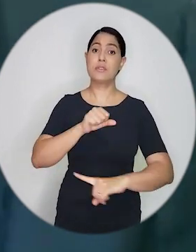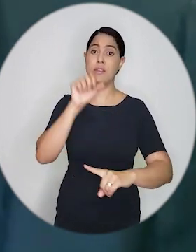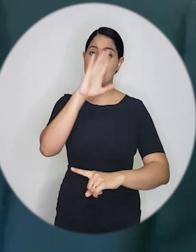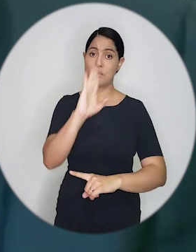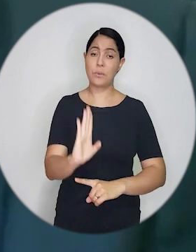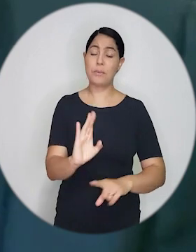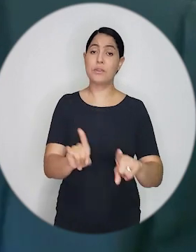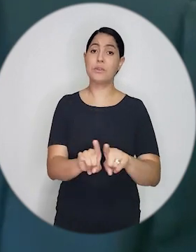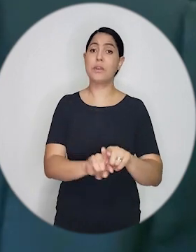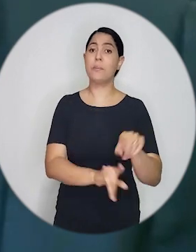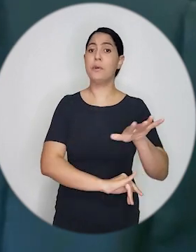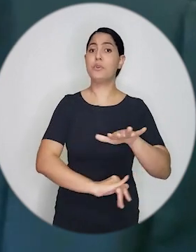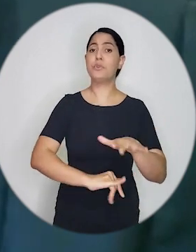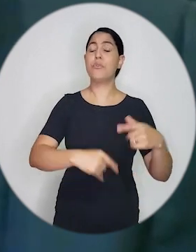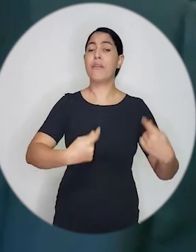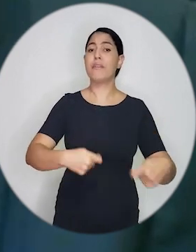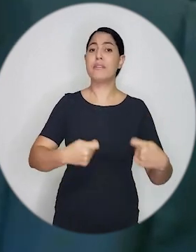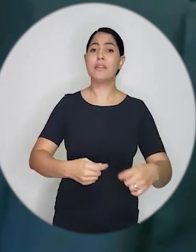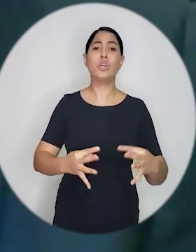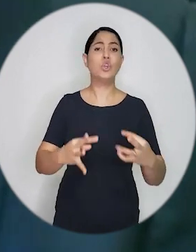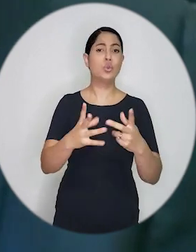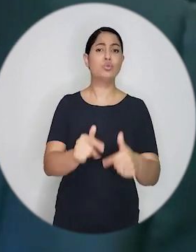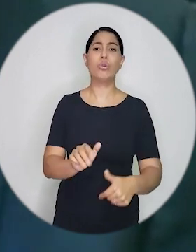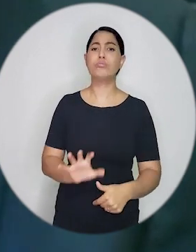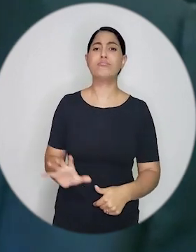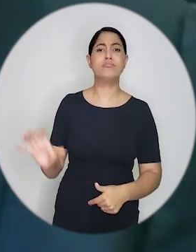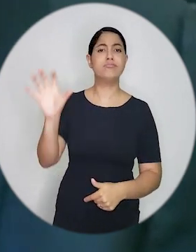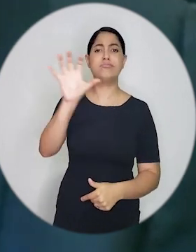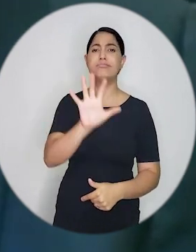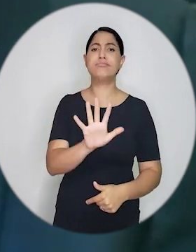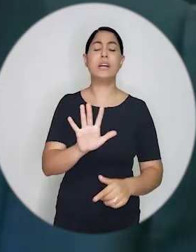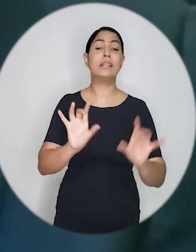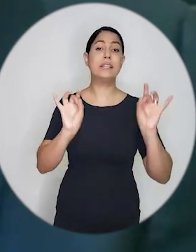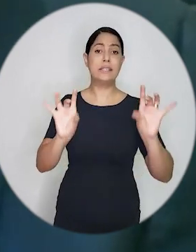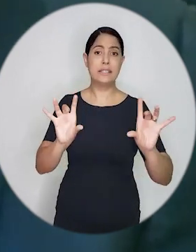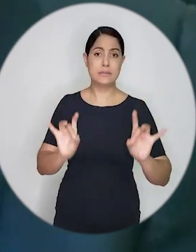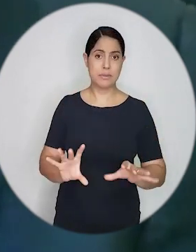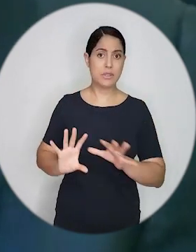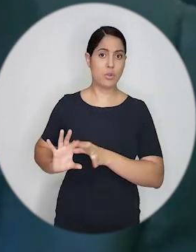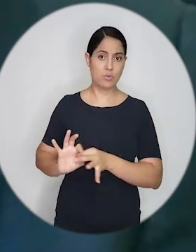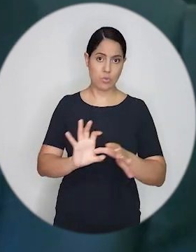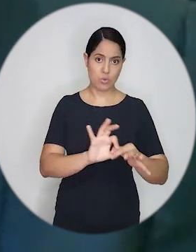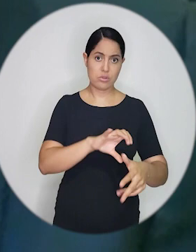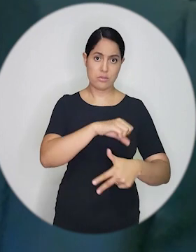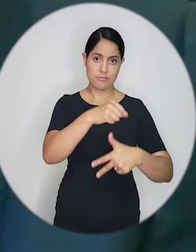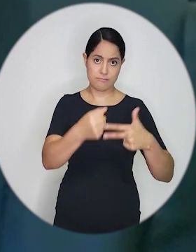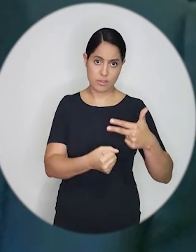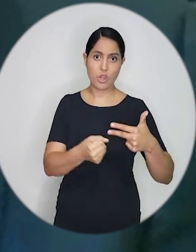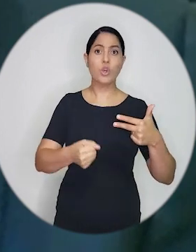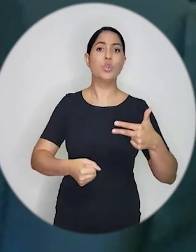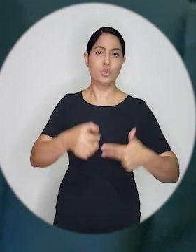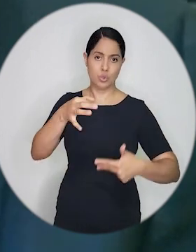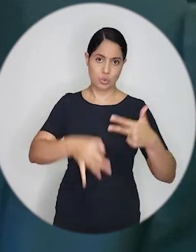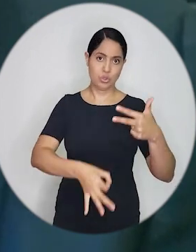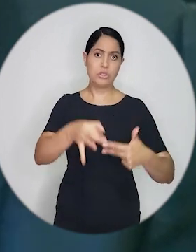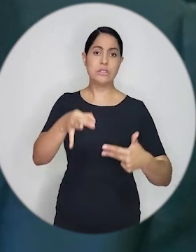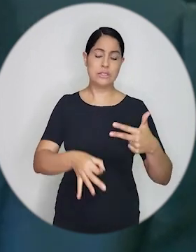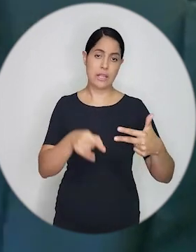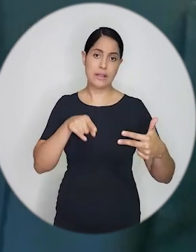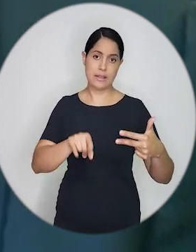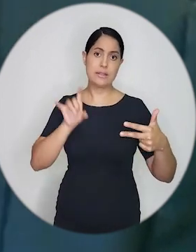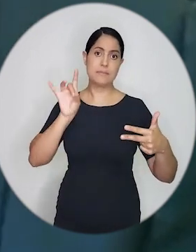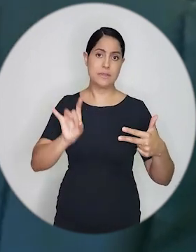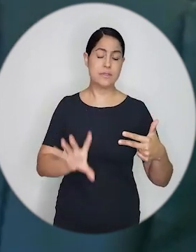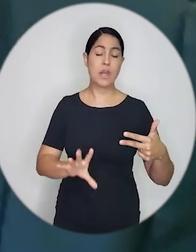a sociedade brasileira e as instituições responsáveis em todas as esferas de poder, em especial o Poder